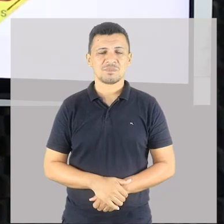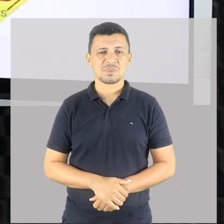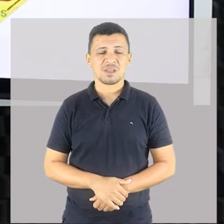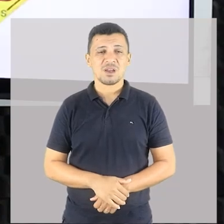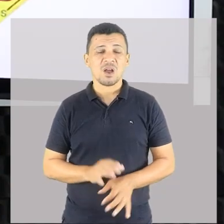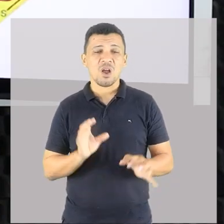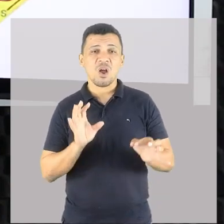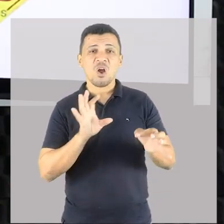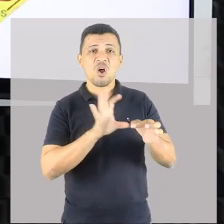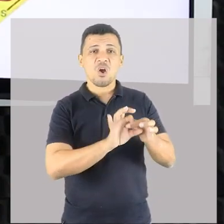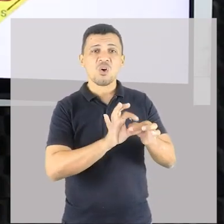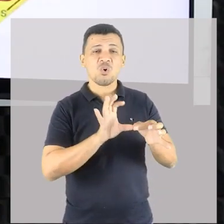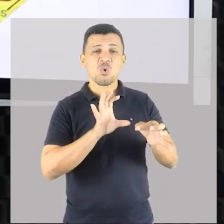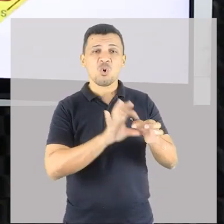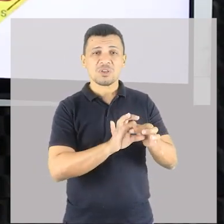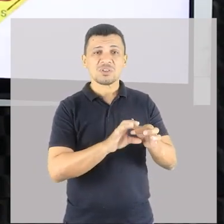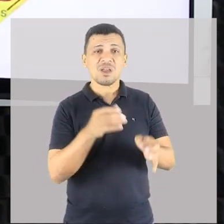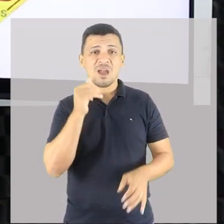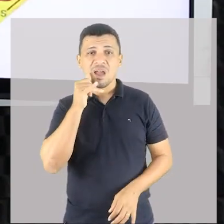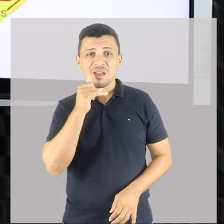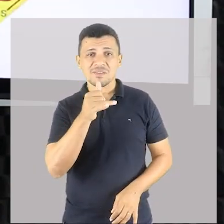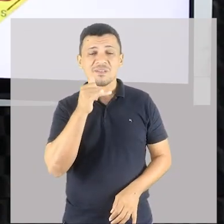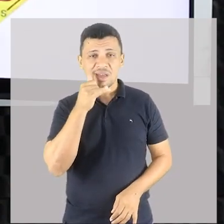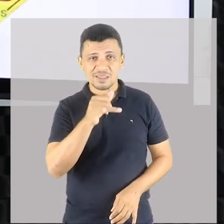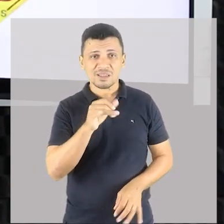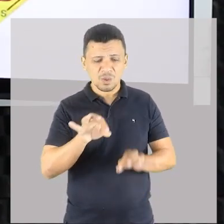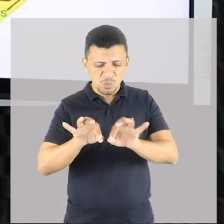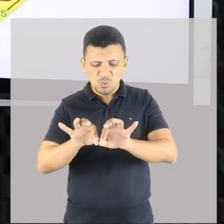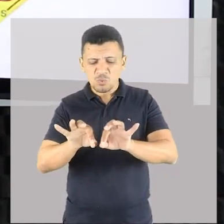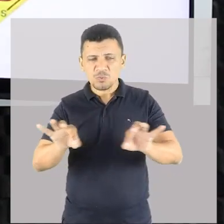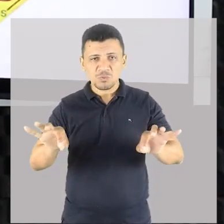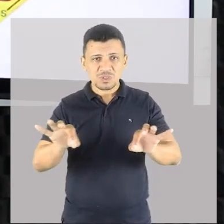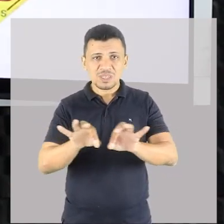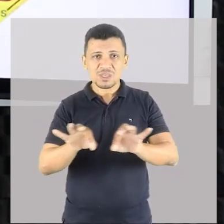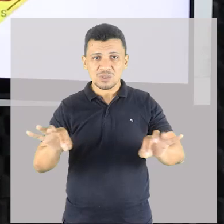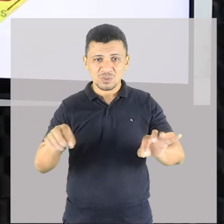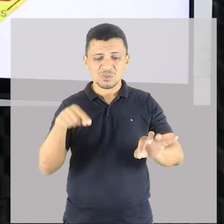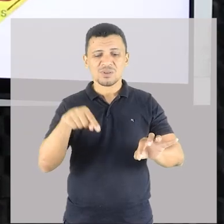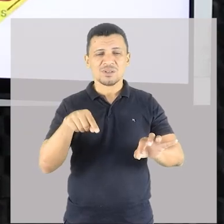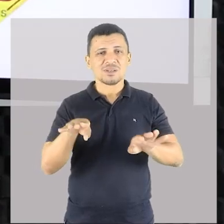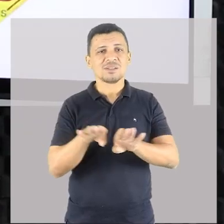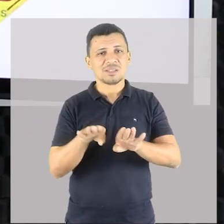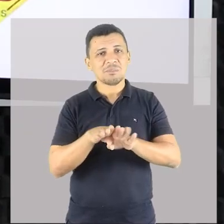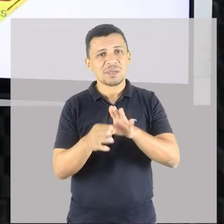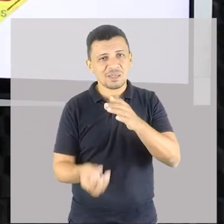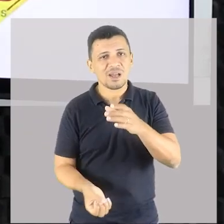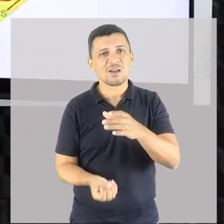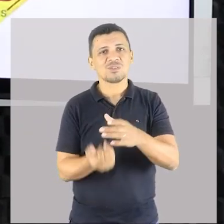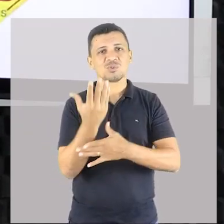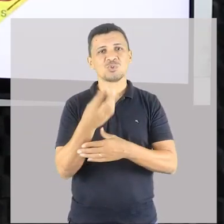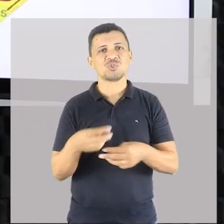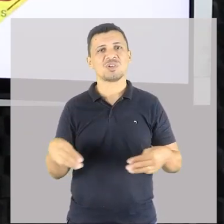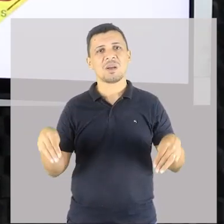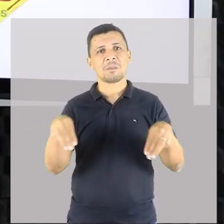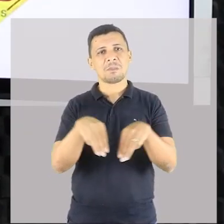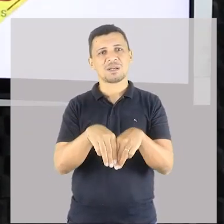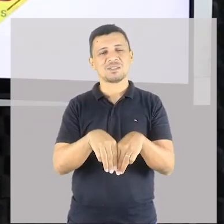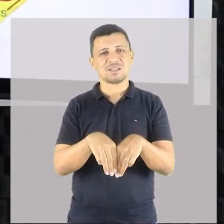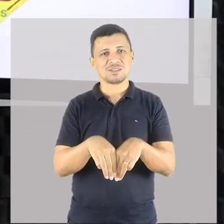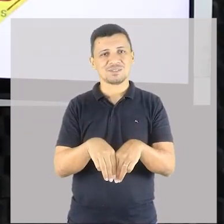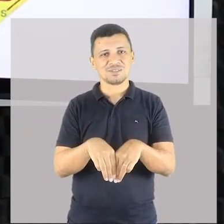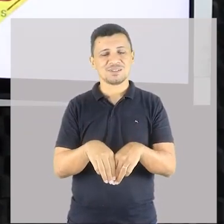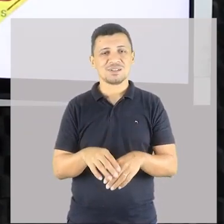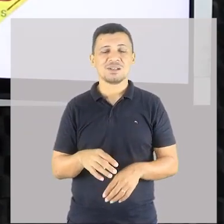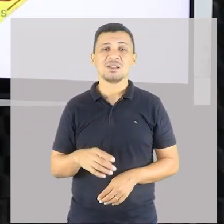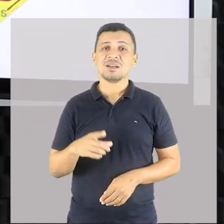Corrente elétrica no fio também é uma fonte de campo magnético. Então, senhores e senhoritas,